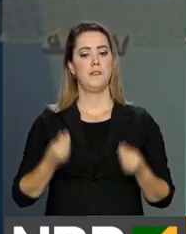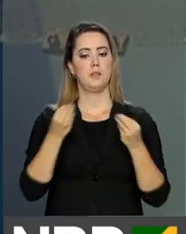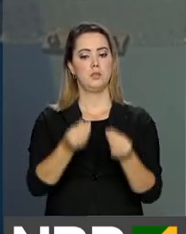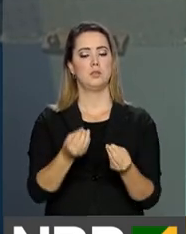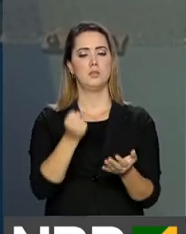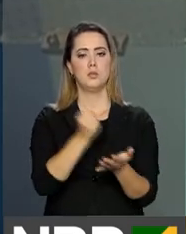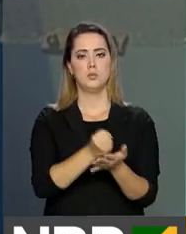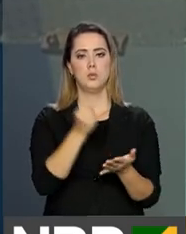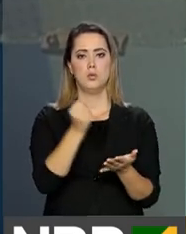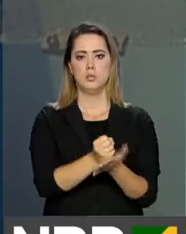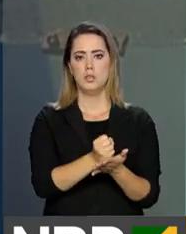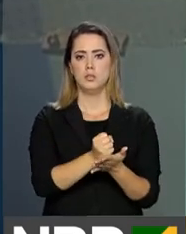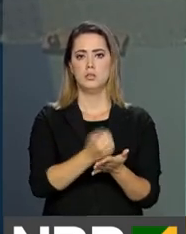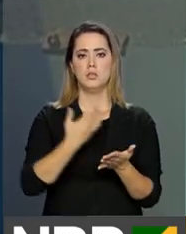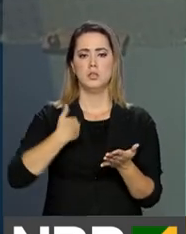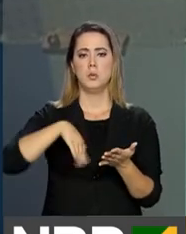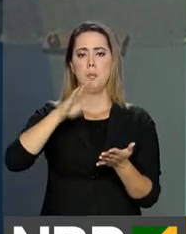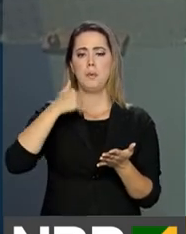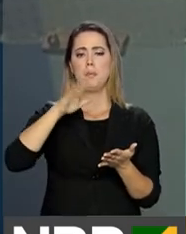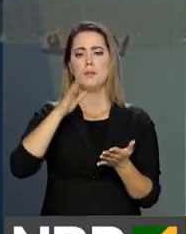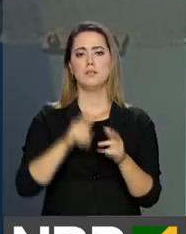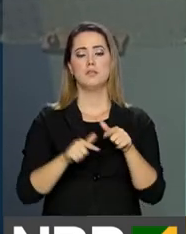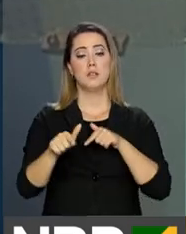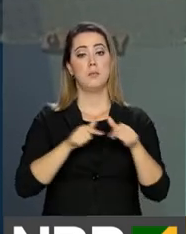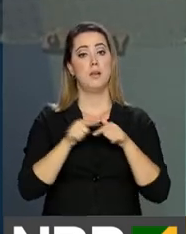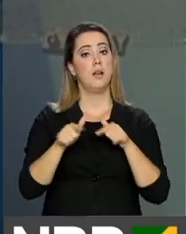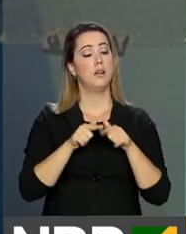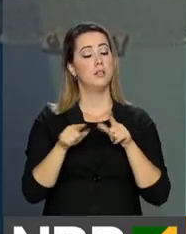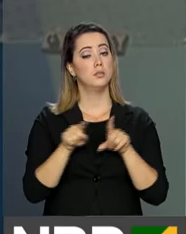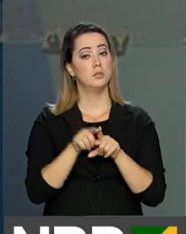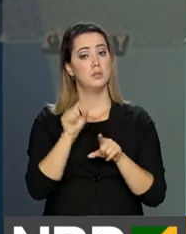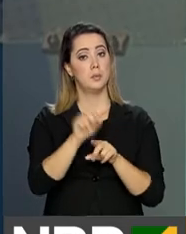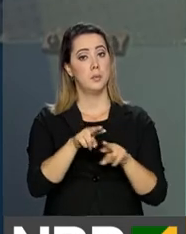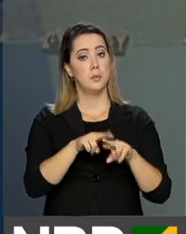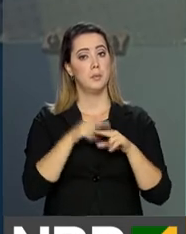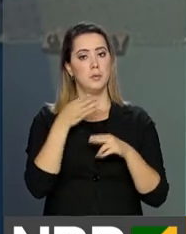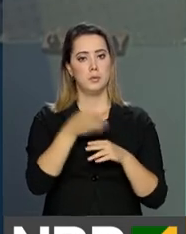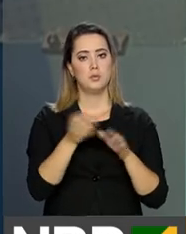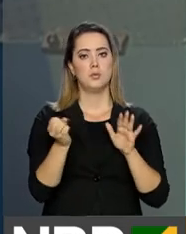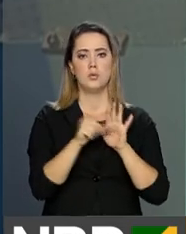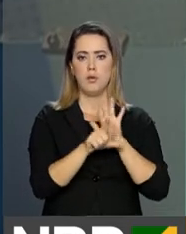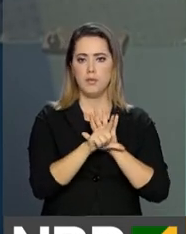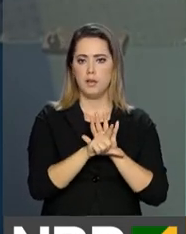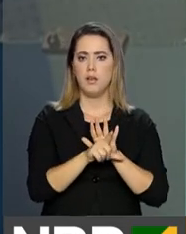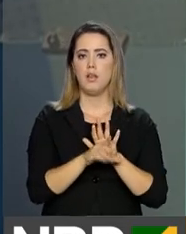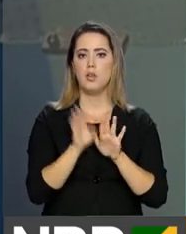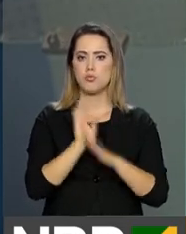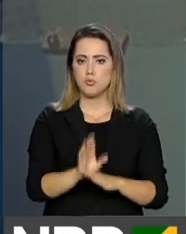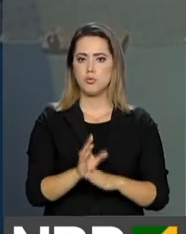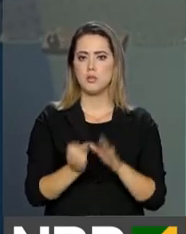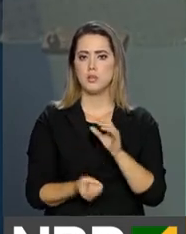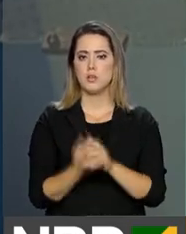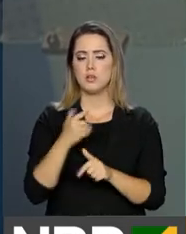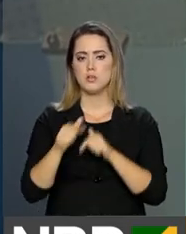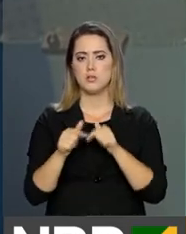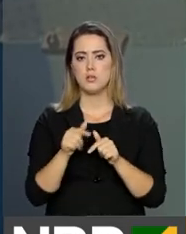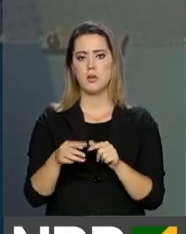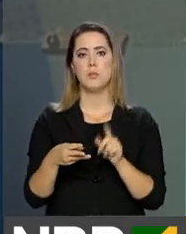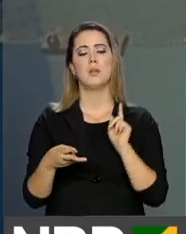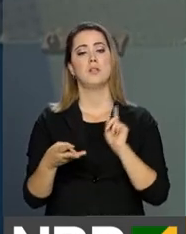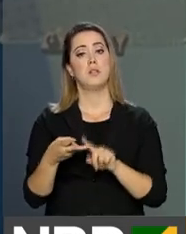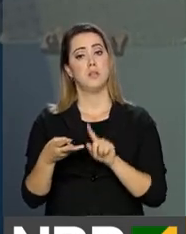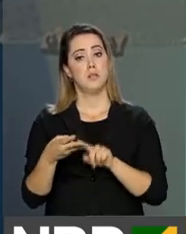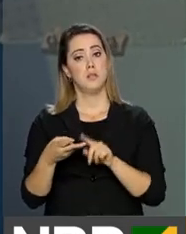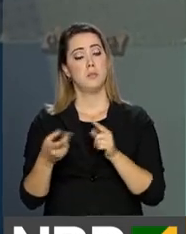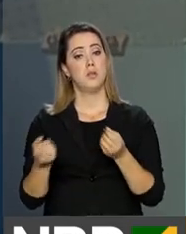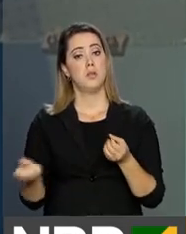formalizando a relação de emprego por esse meio. Né? E, de igual maneira, com igual sucesso, volto a dizer aos senhores e